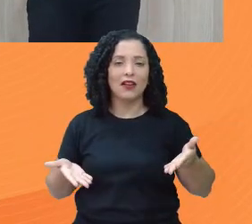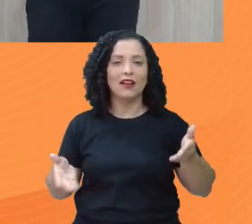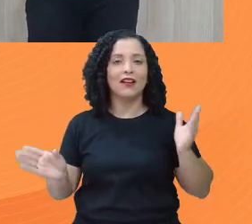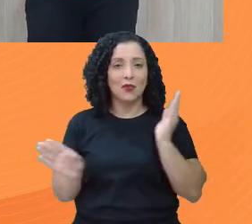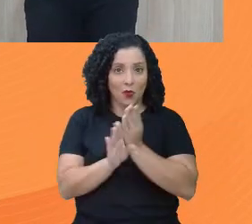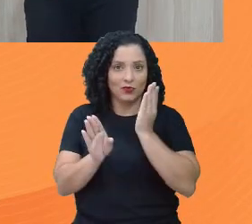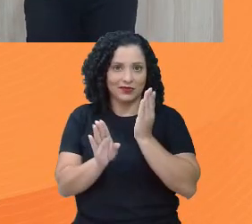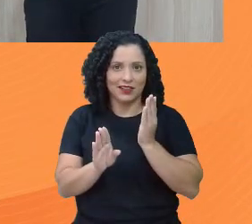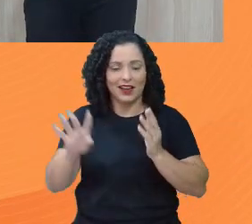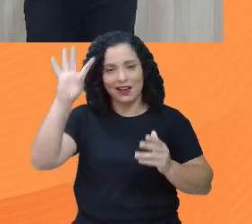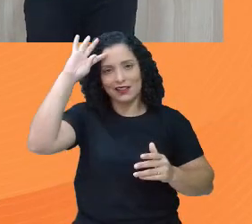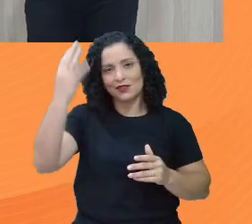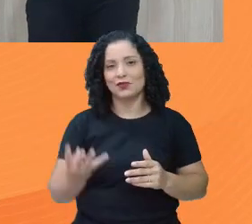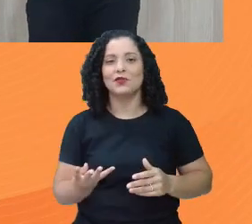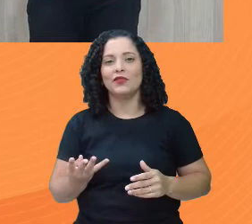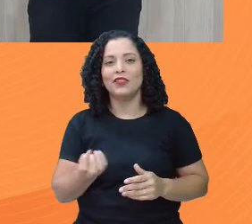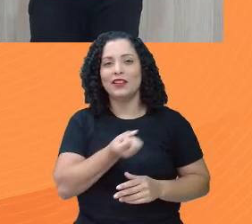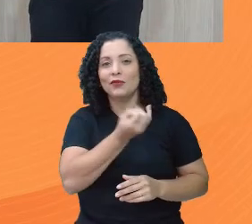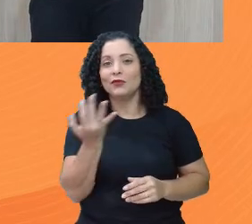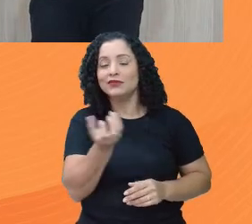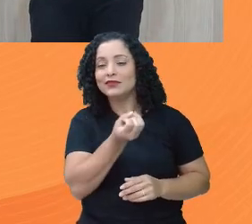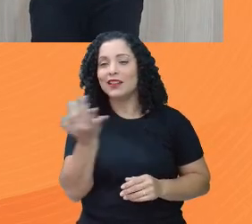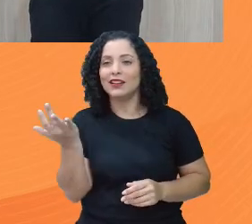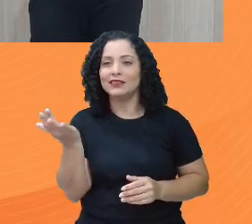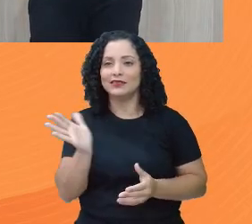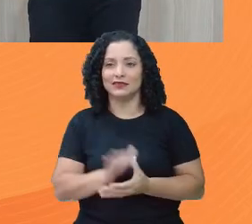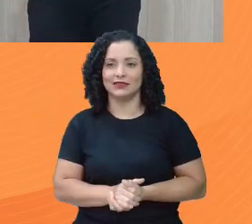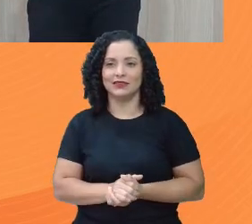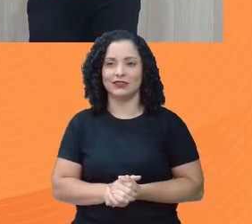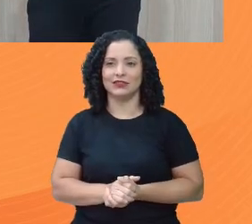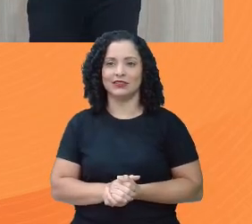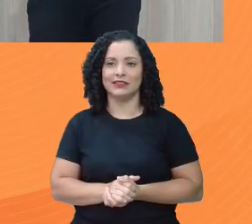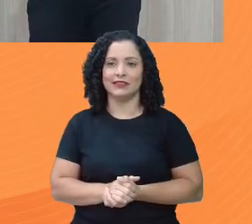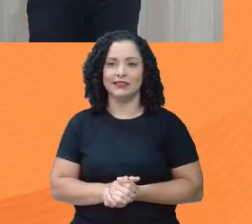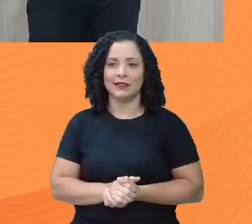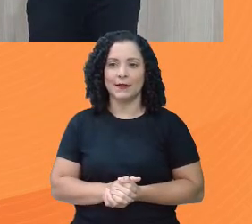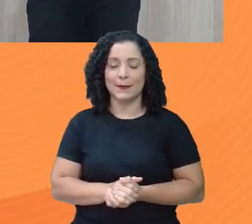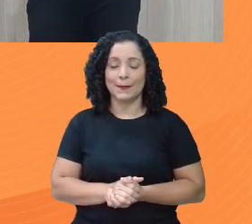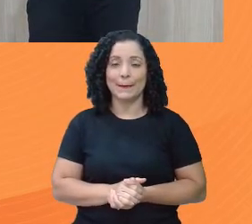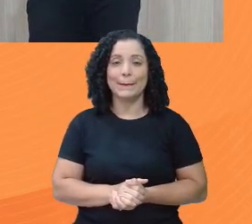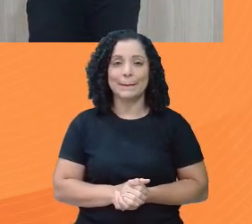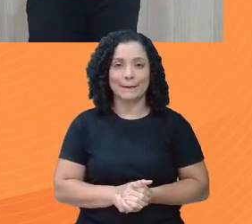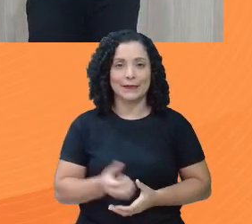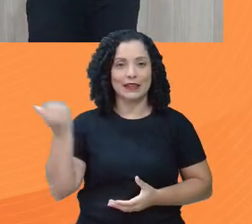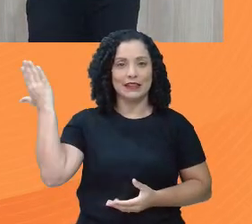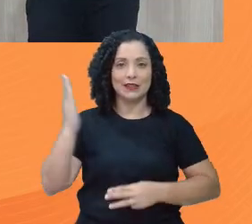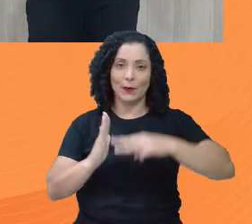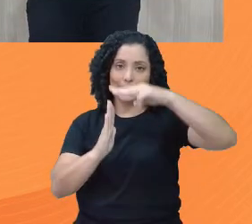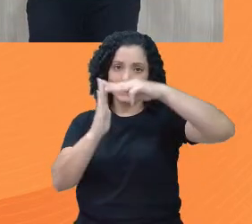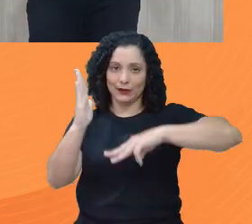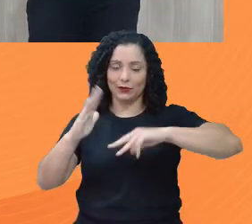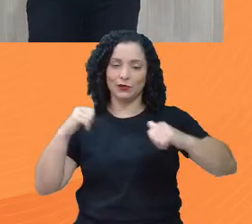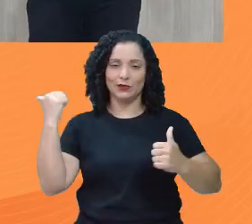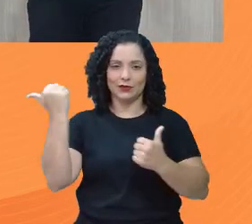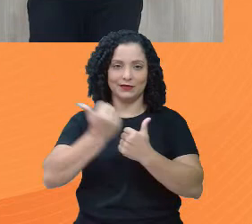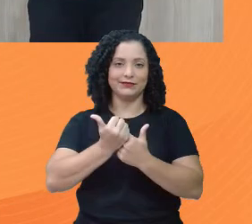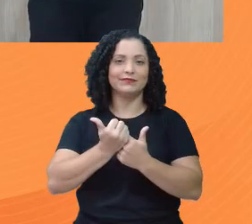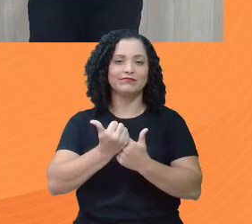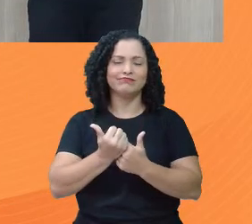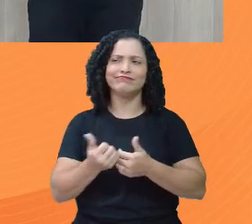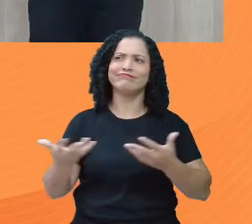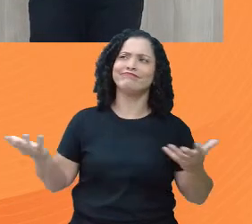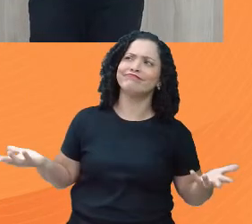gente encontrar o valor de w, certo? Então, é nisso que consiste aí o método da substituição.